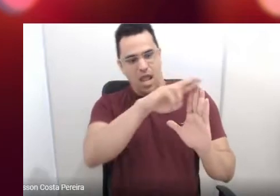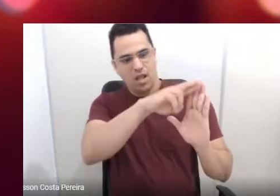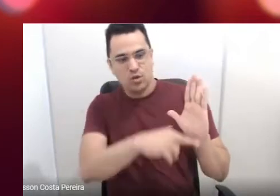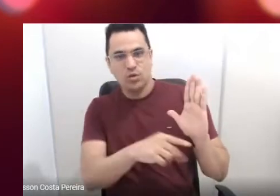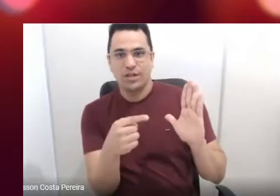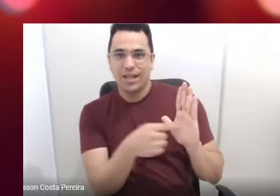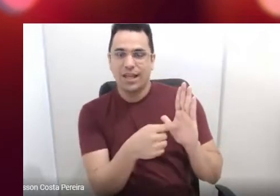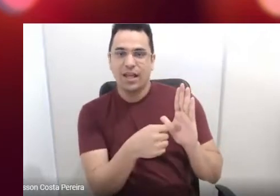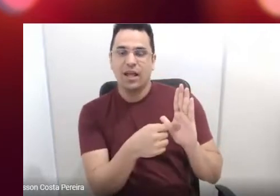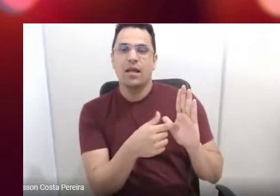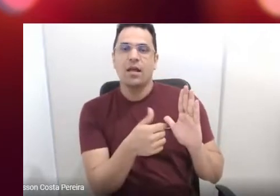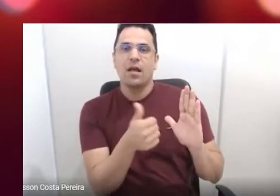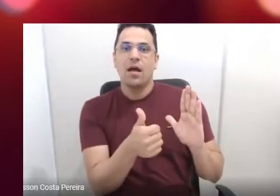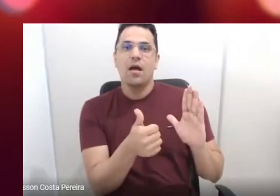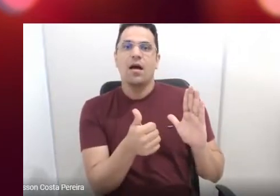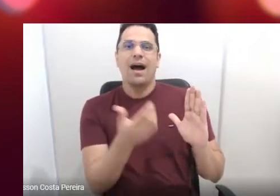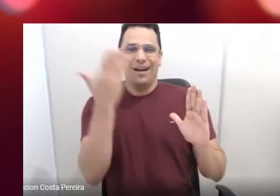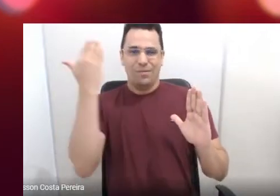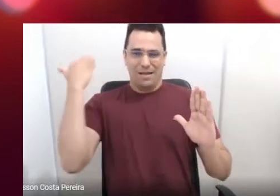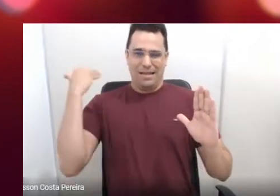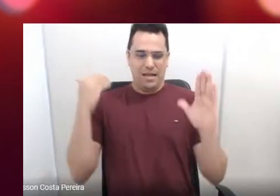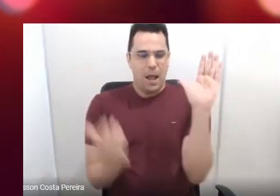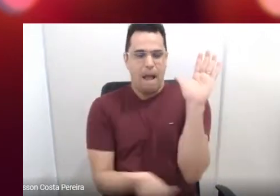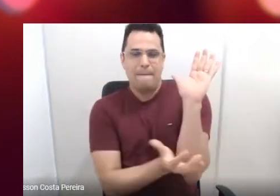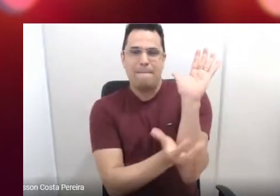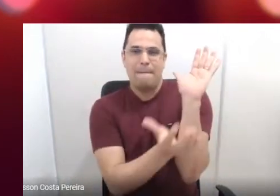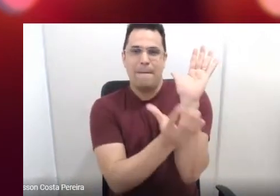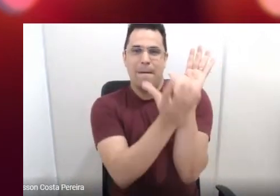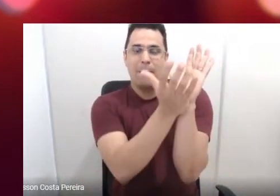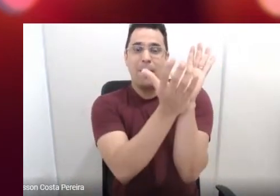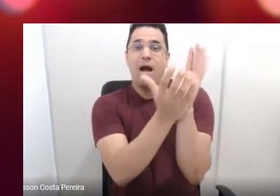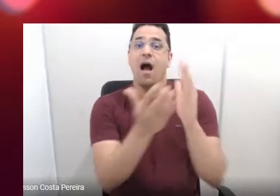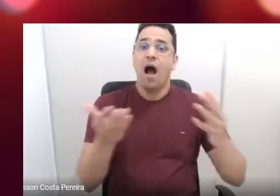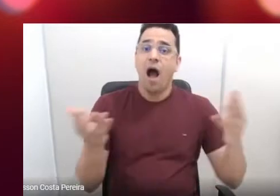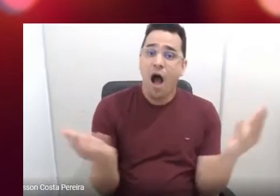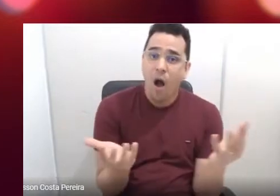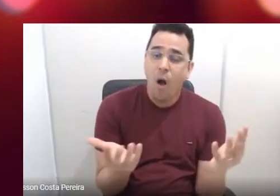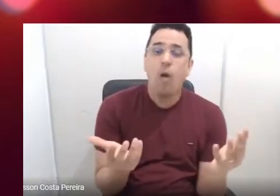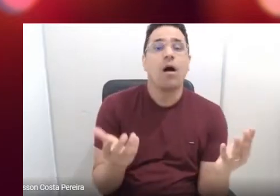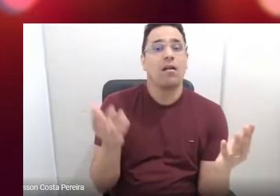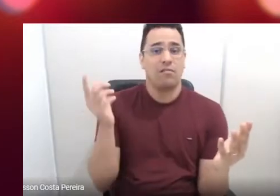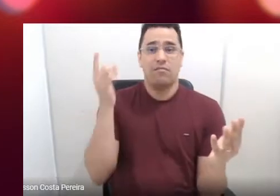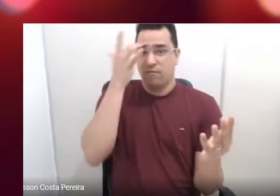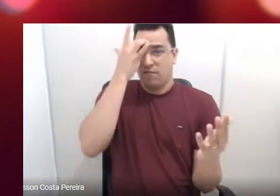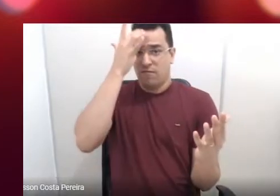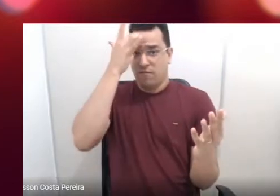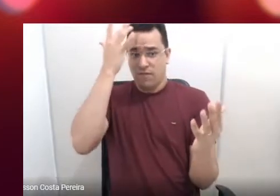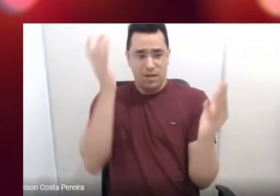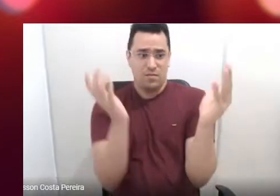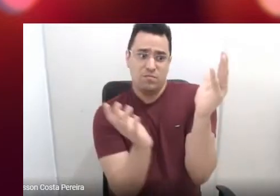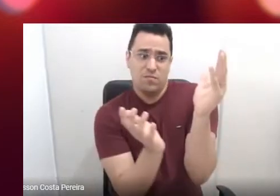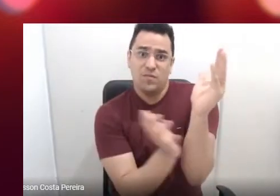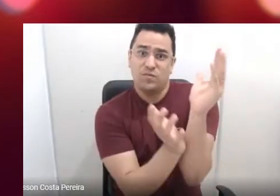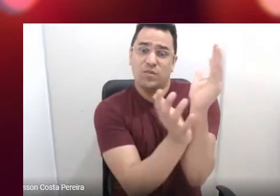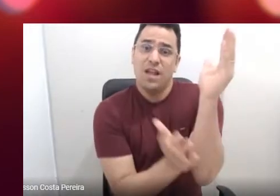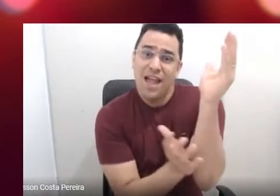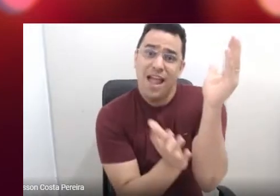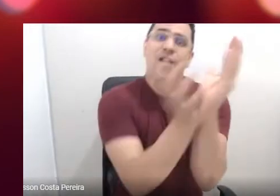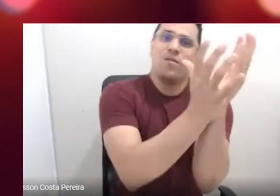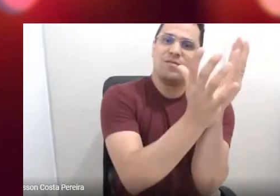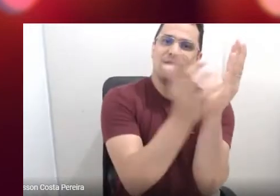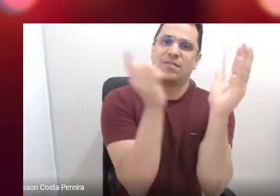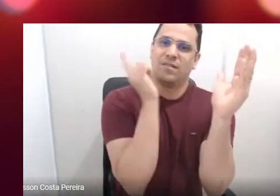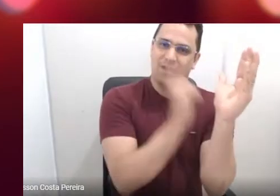recentemente, se tornaram menos burocráticos e têm contribuído muito na tramitação e no retorno desses